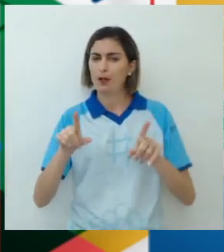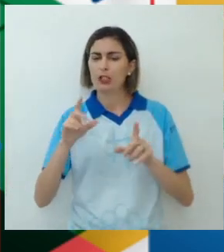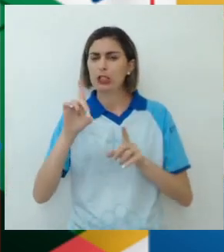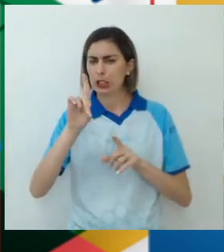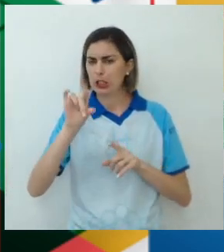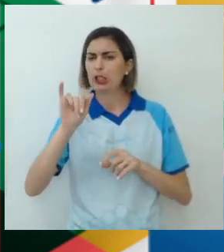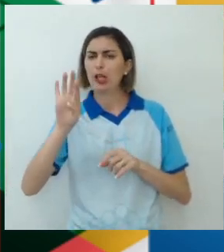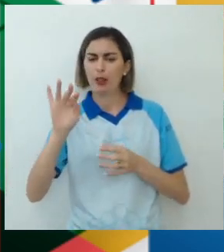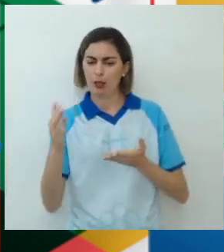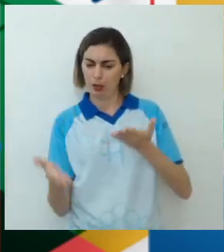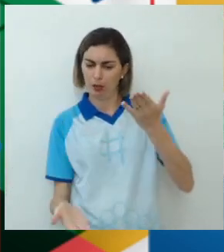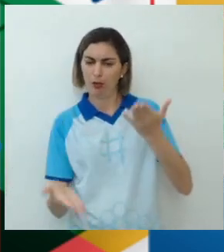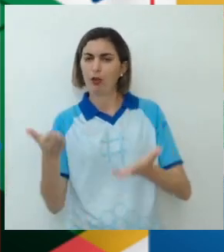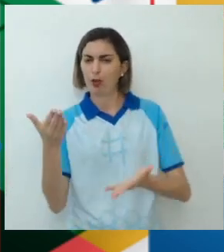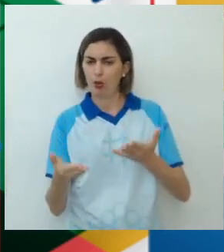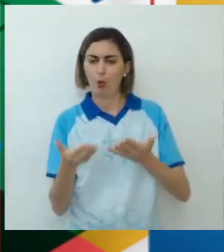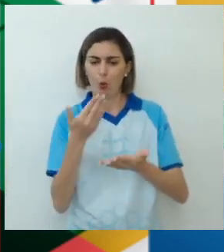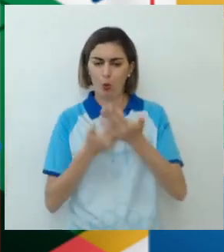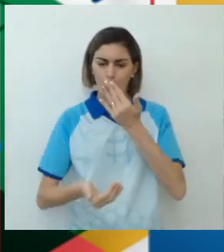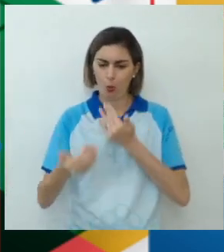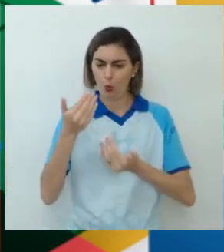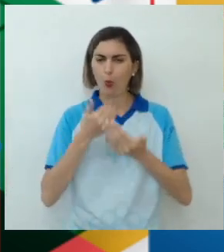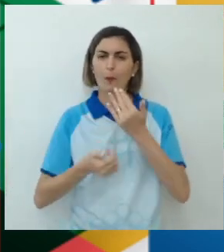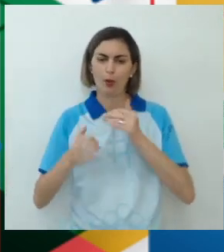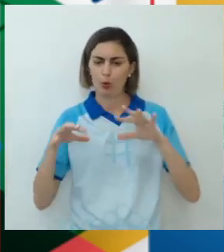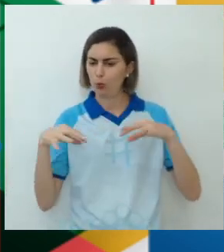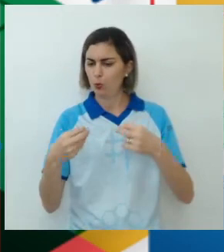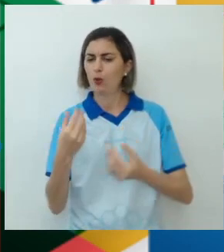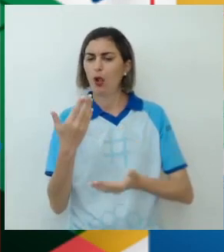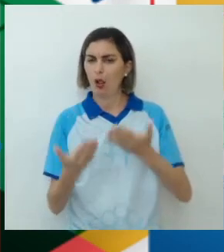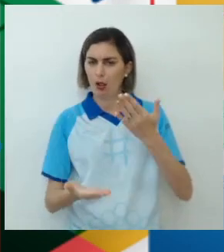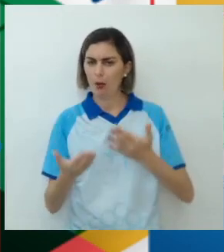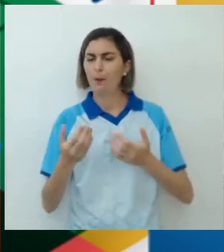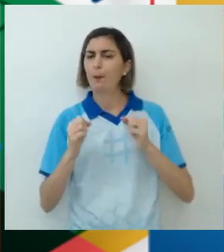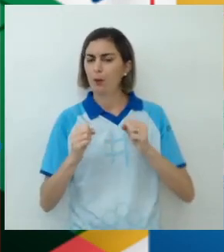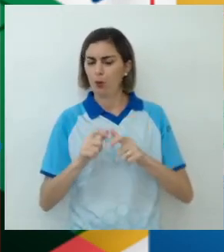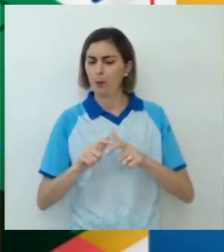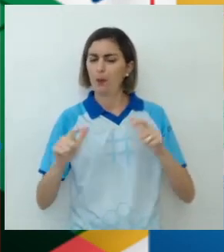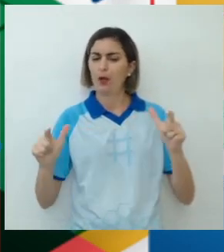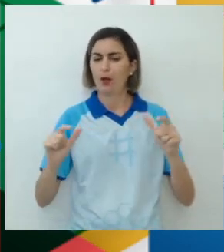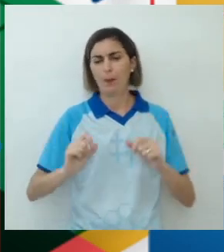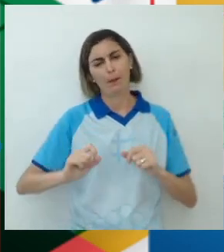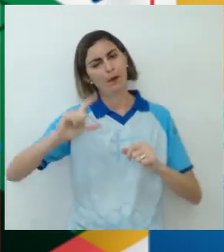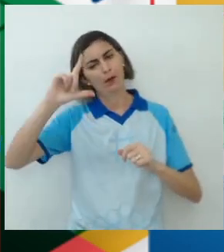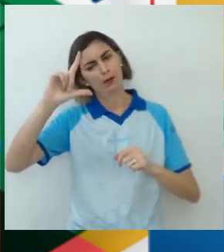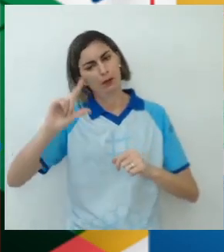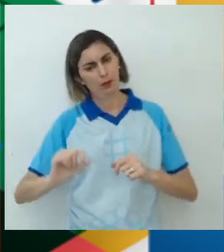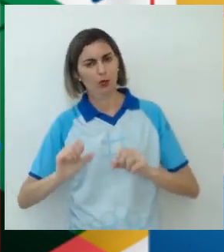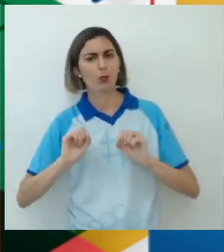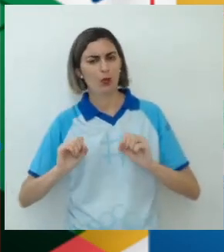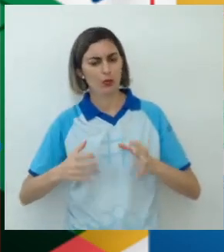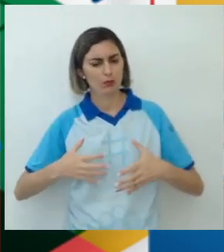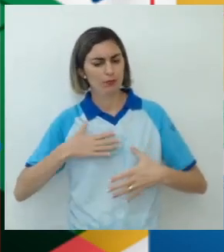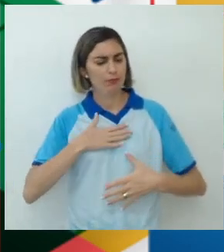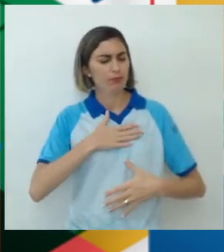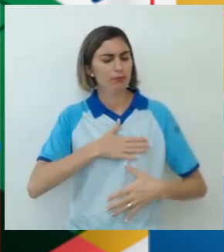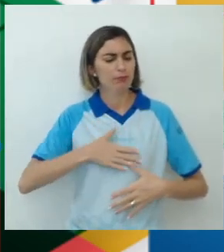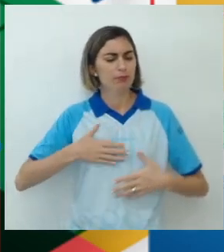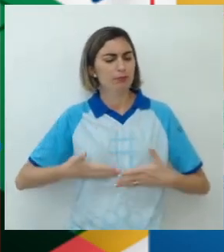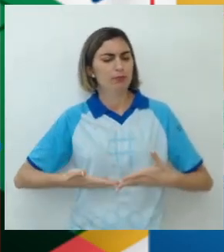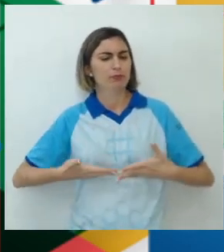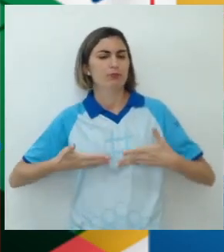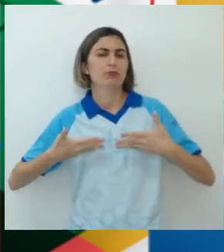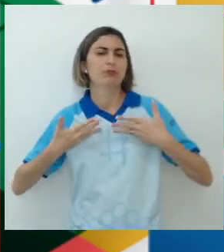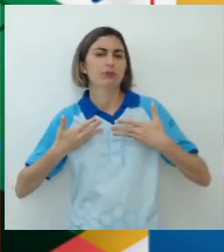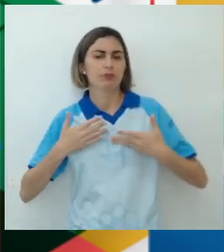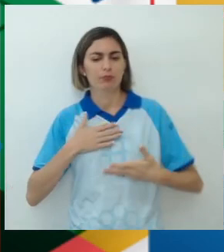dieta equilibrada. Então, consumir todos esses alimentos pode, em maior ou menor escala, promover a presença